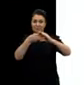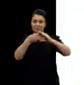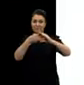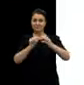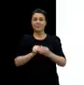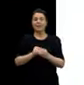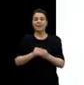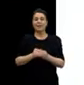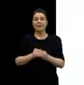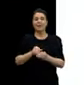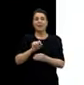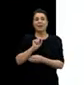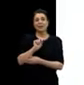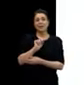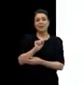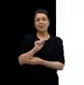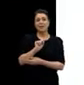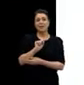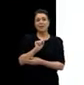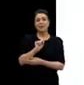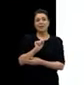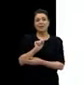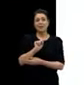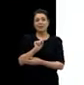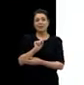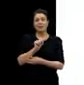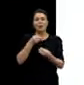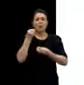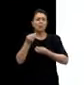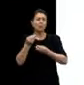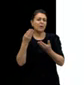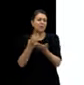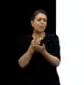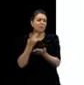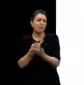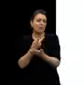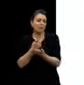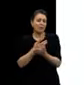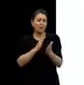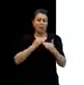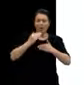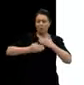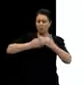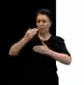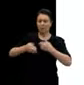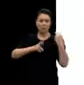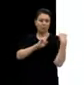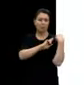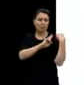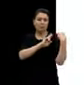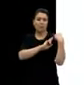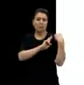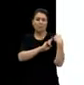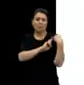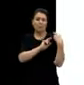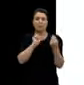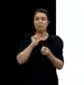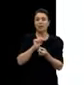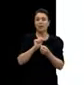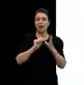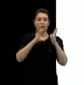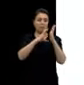A divisão celular, como é que ocorre, né? Esse processo, ele é responsável pela reprodução